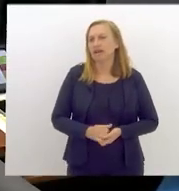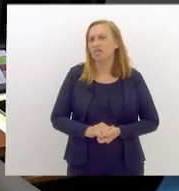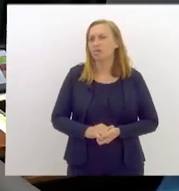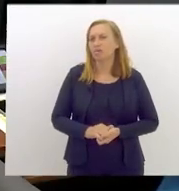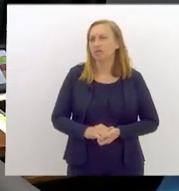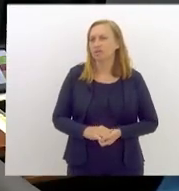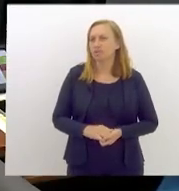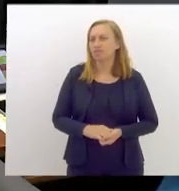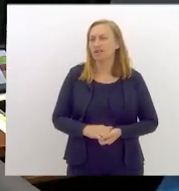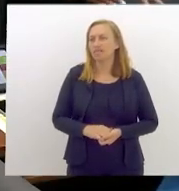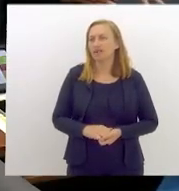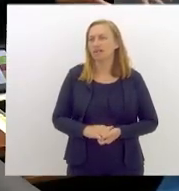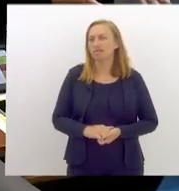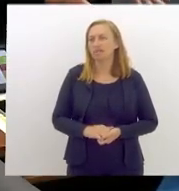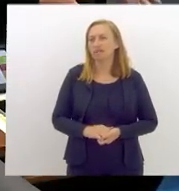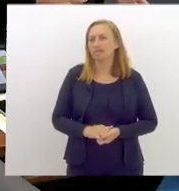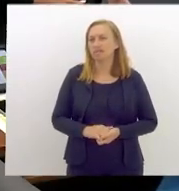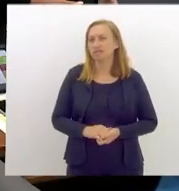Paulo